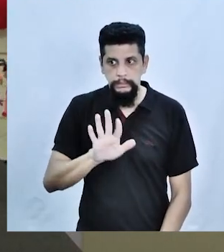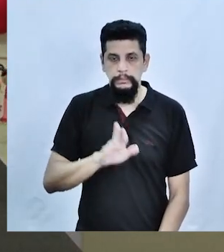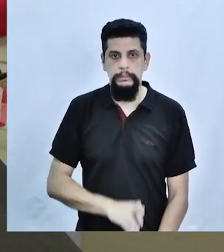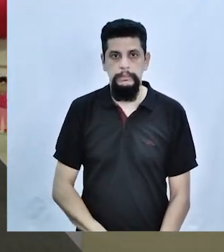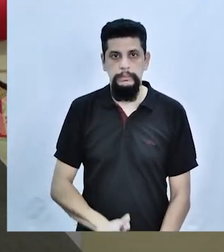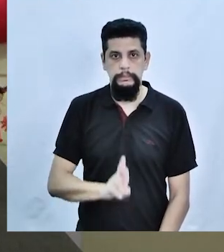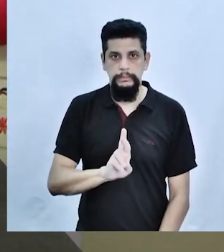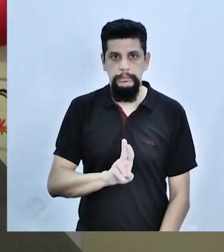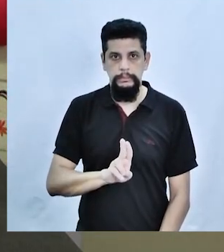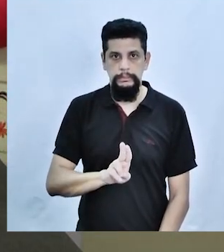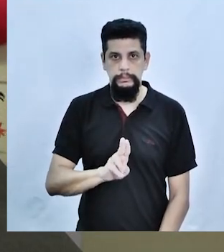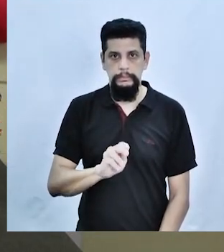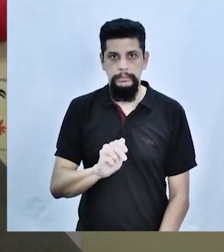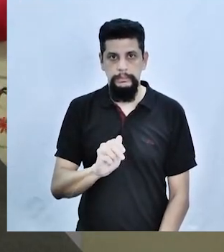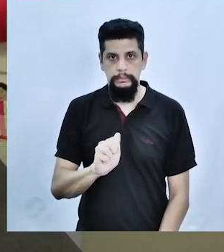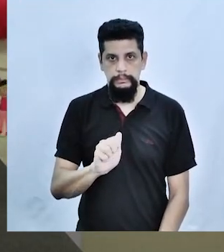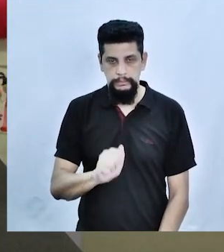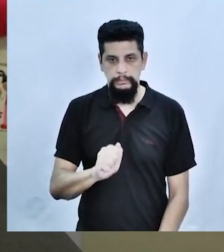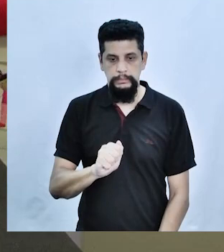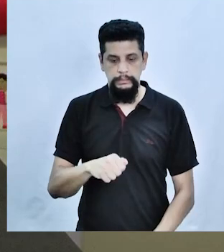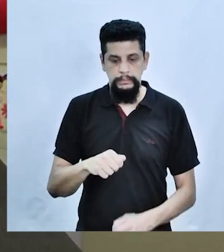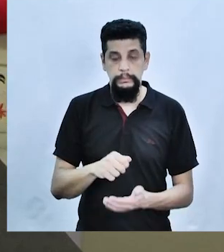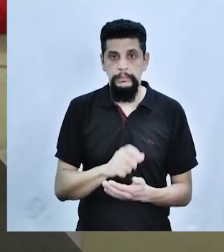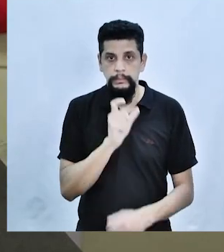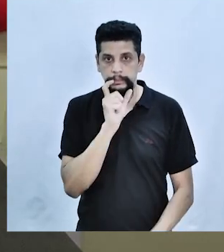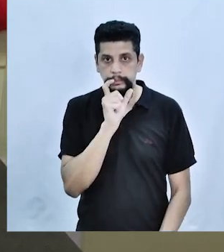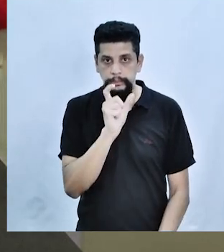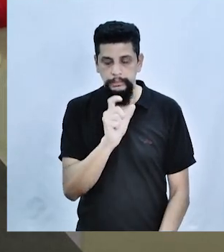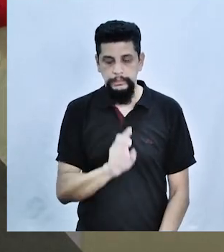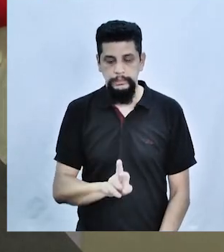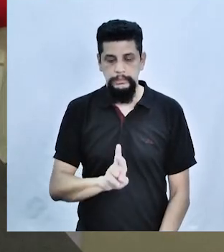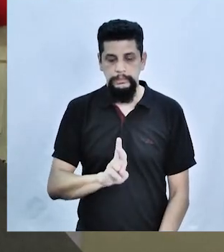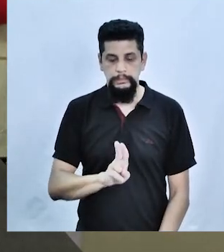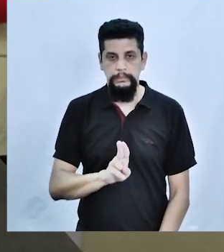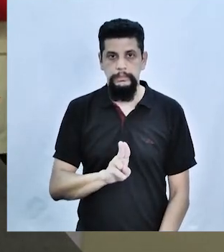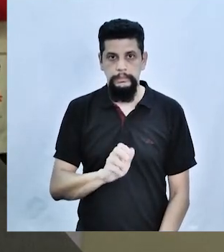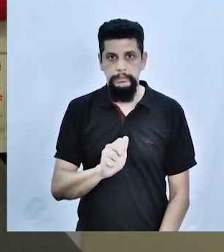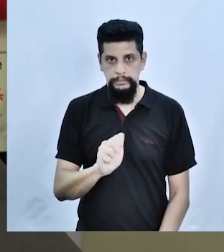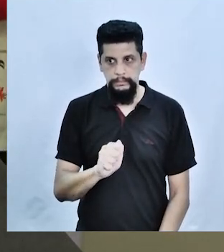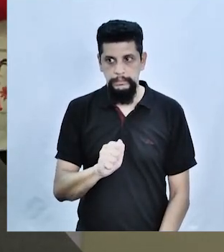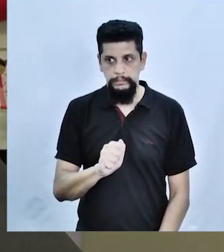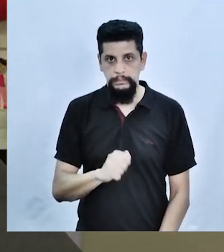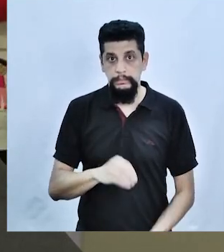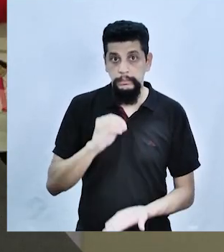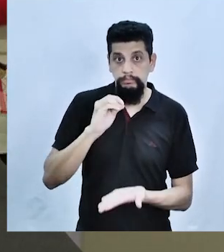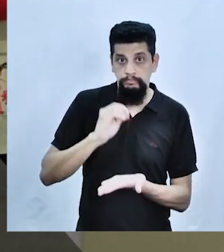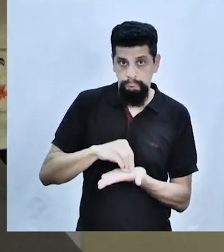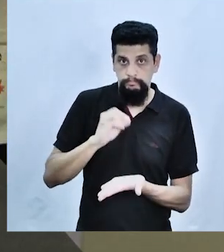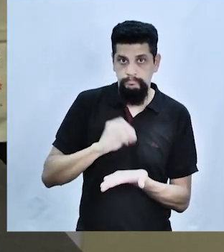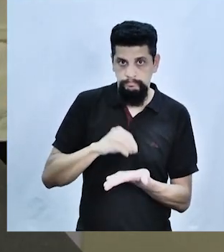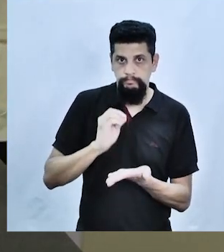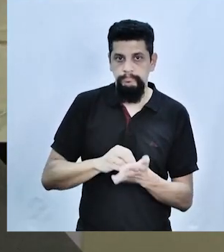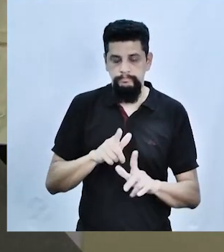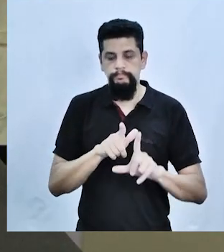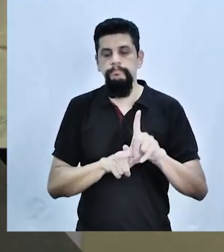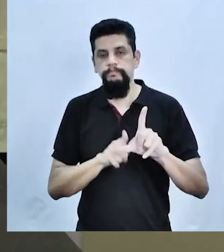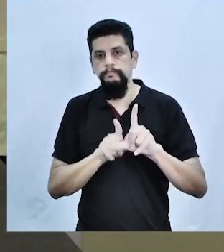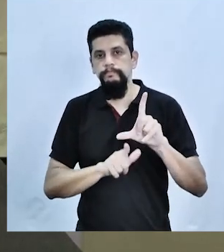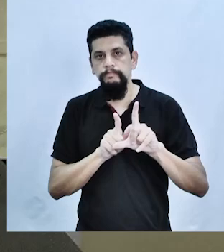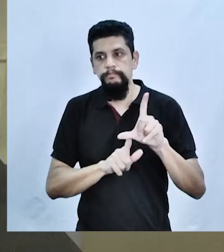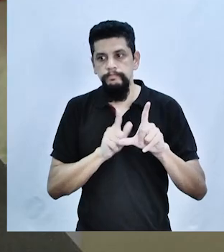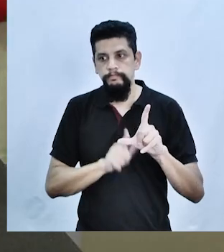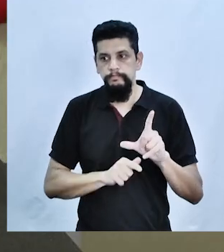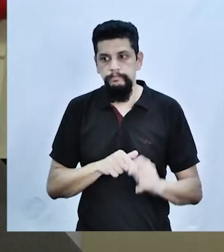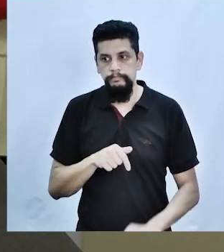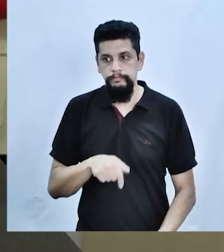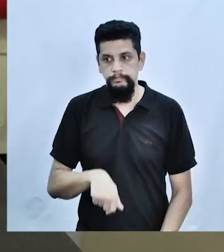uma rua. E aqui está a escrita da palavra rua. Faltando uma letra. Tá faltando